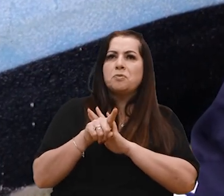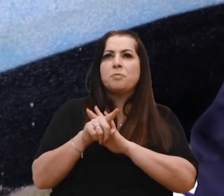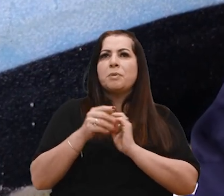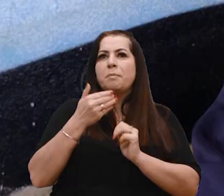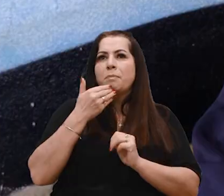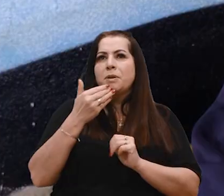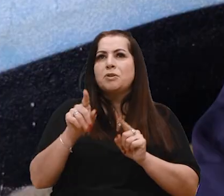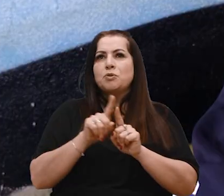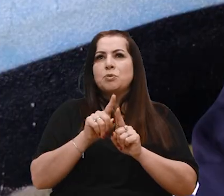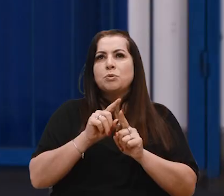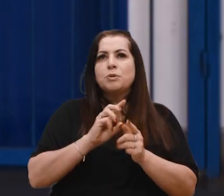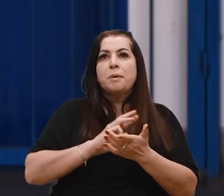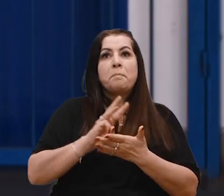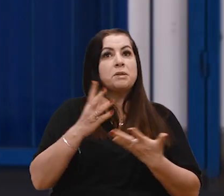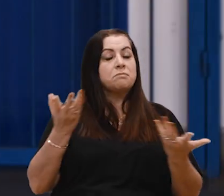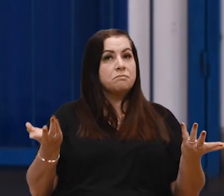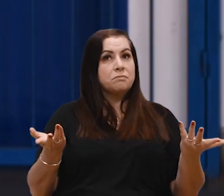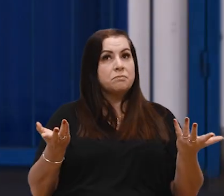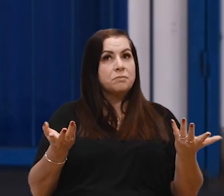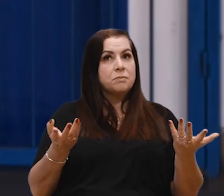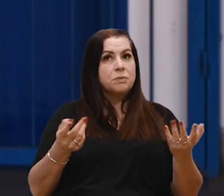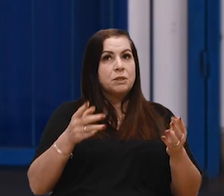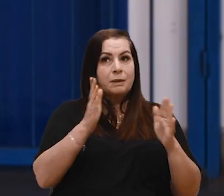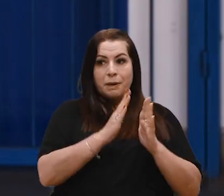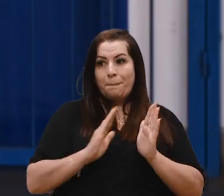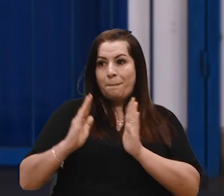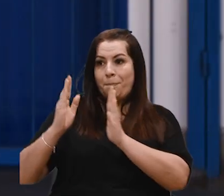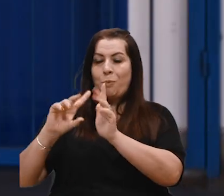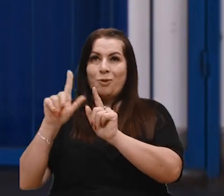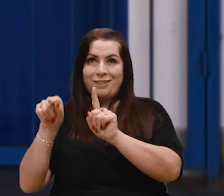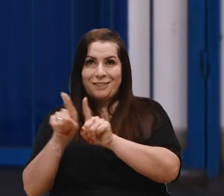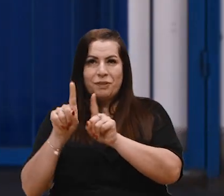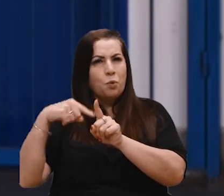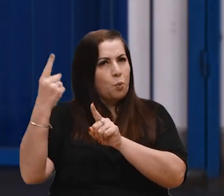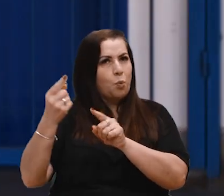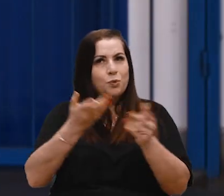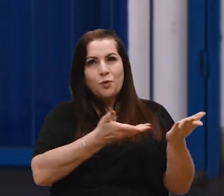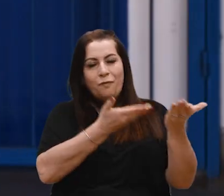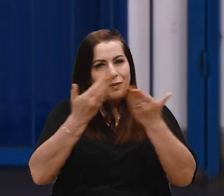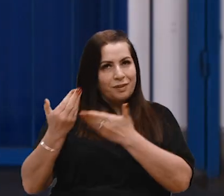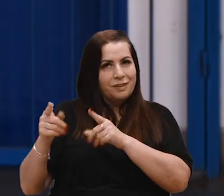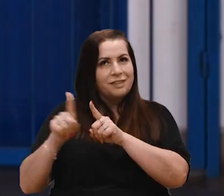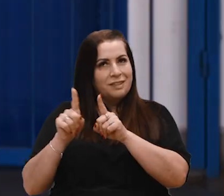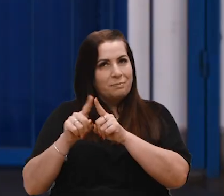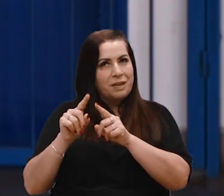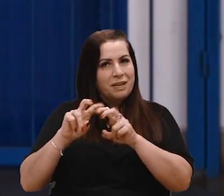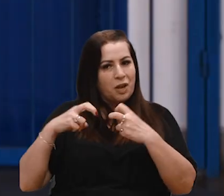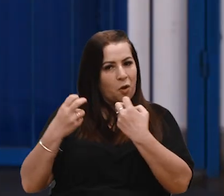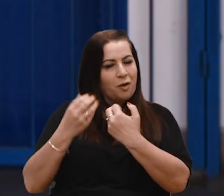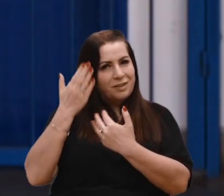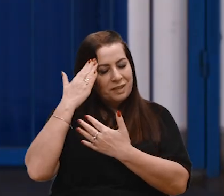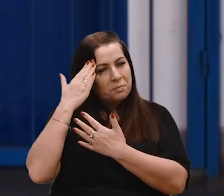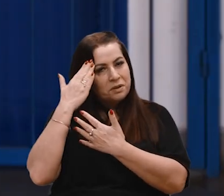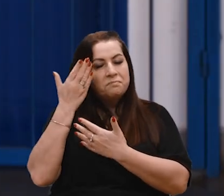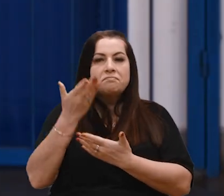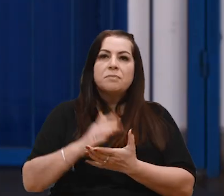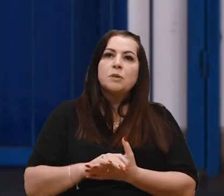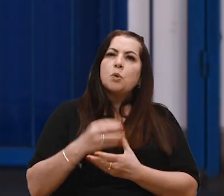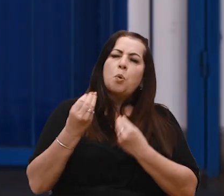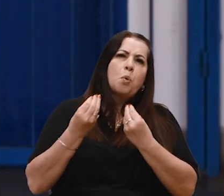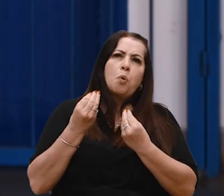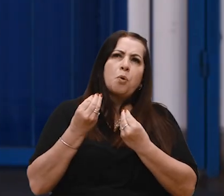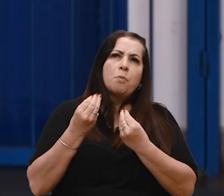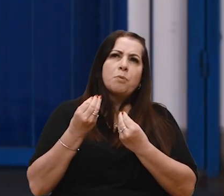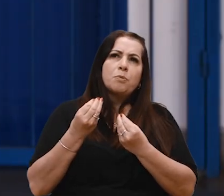te pergunto, já para te pedir também sua mensagem, porque no segundo bloco a gente vai ter outros convidados aqui da Roda de Saberes.